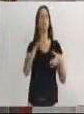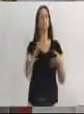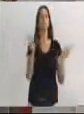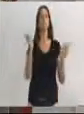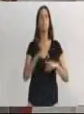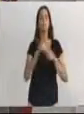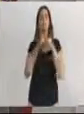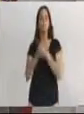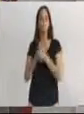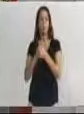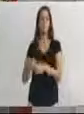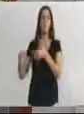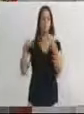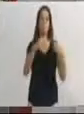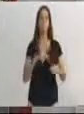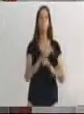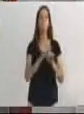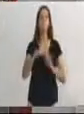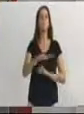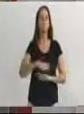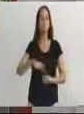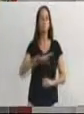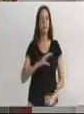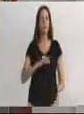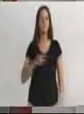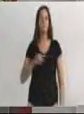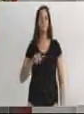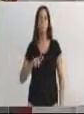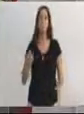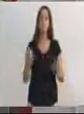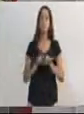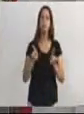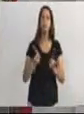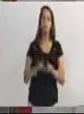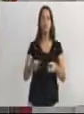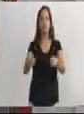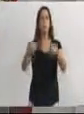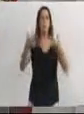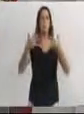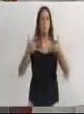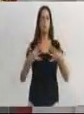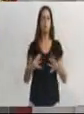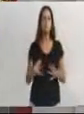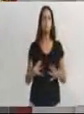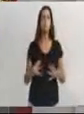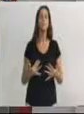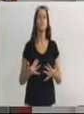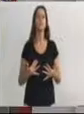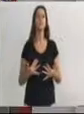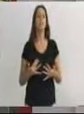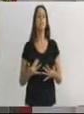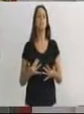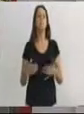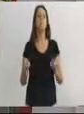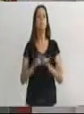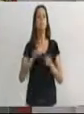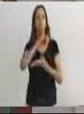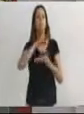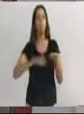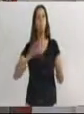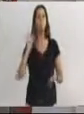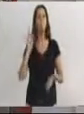debate com a sociedade civil ouviu os relatos ouvir as sugestões encaminhar um documento filme objetivo no